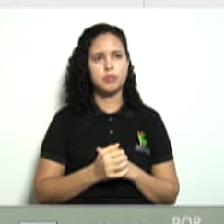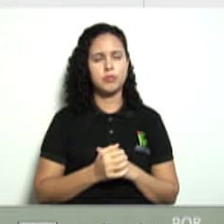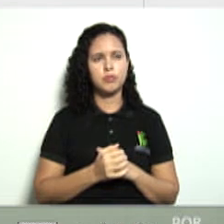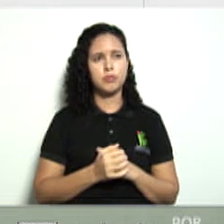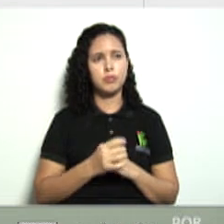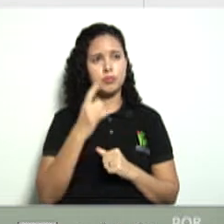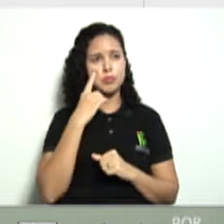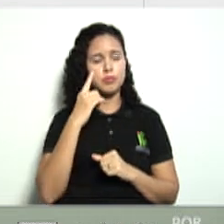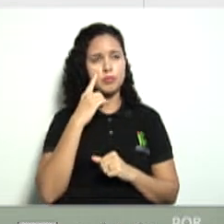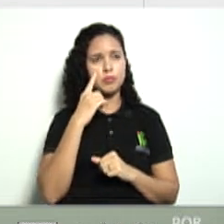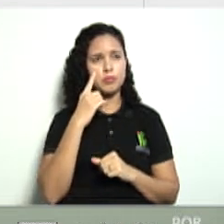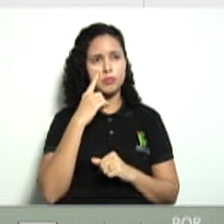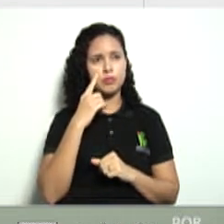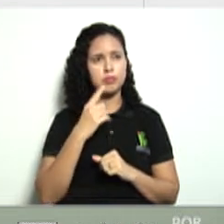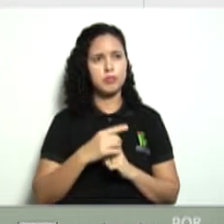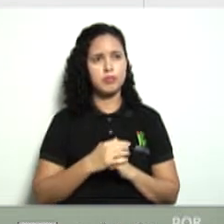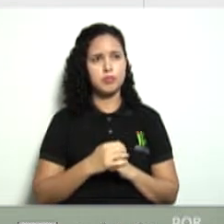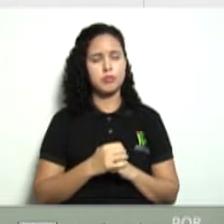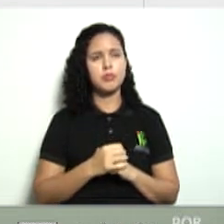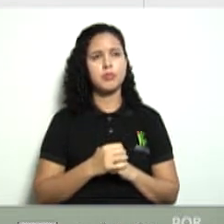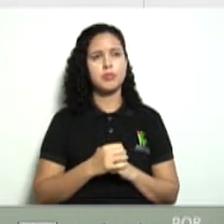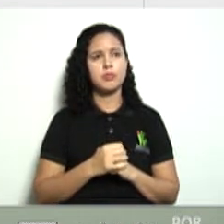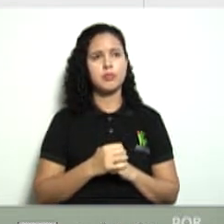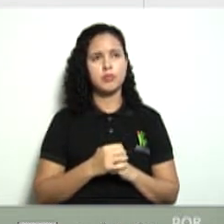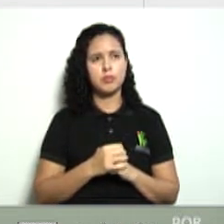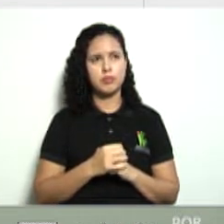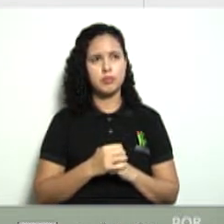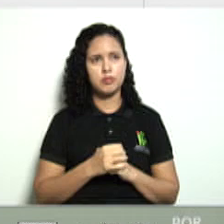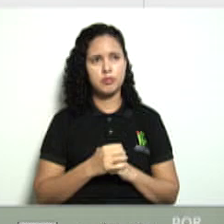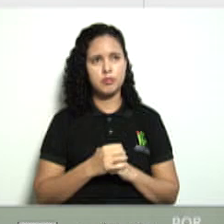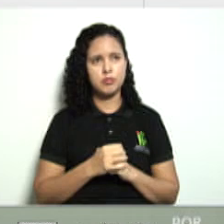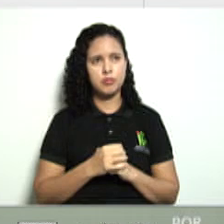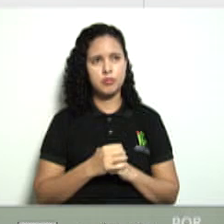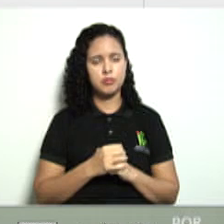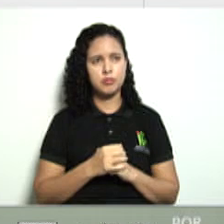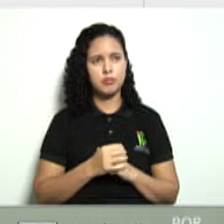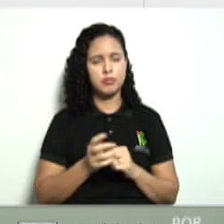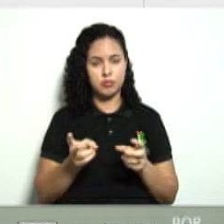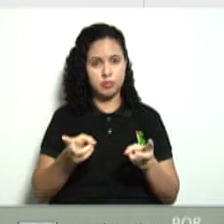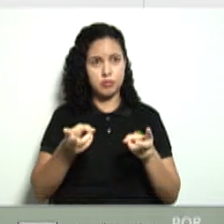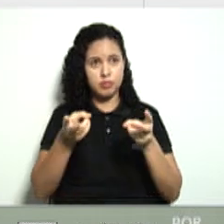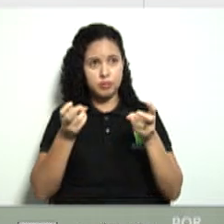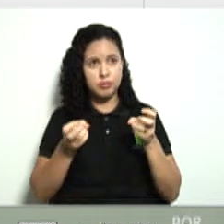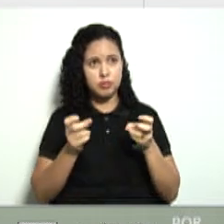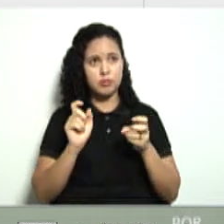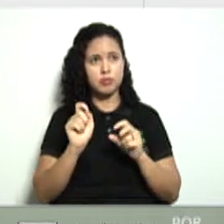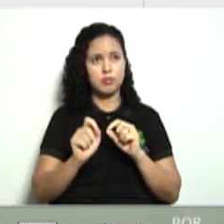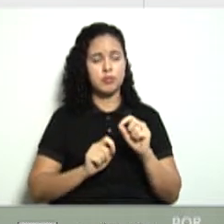Olha aqui como é que ele estava. Estava aqui, observa qual era aqui